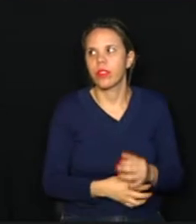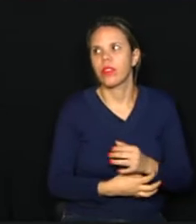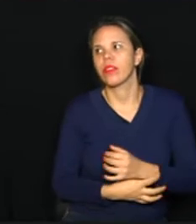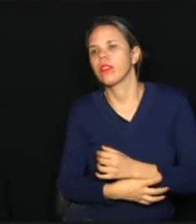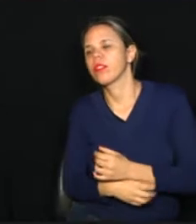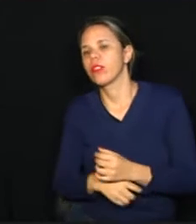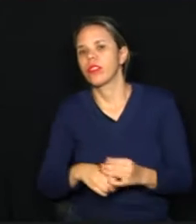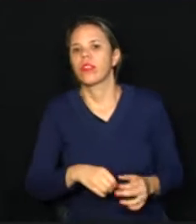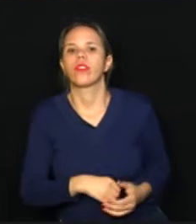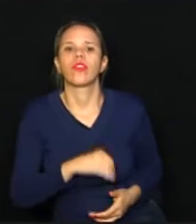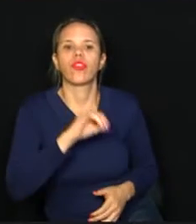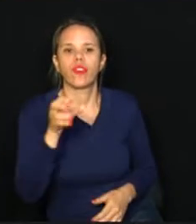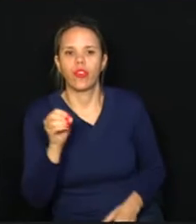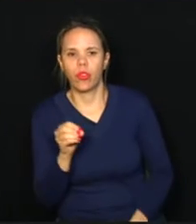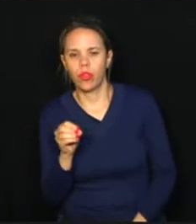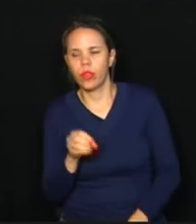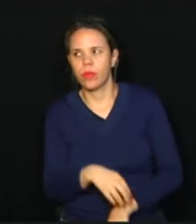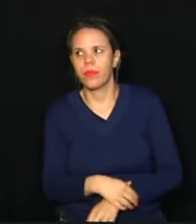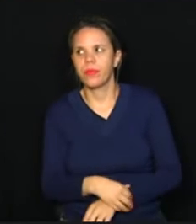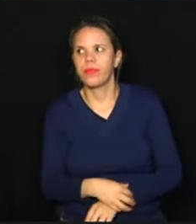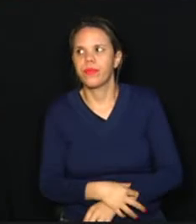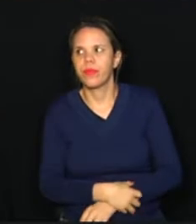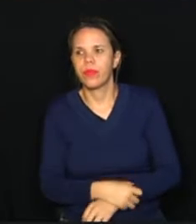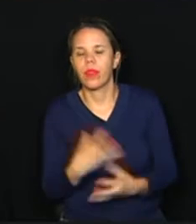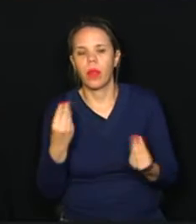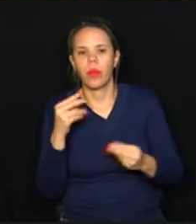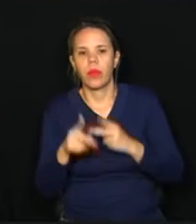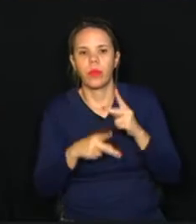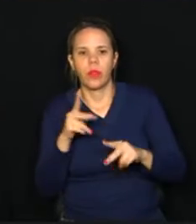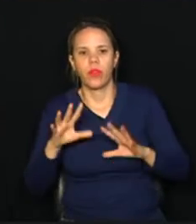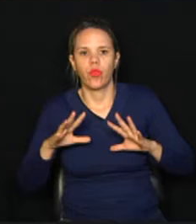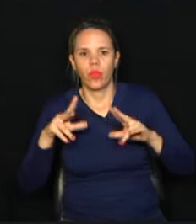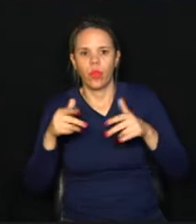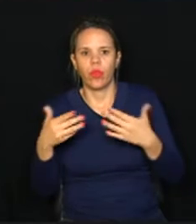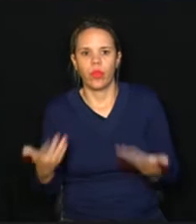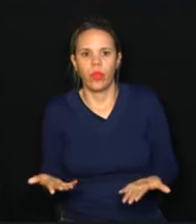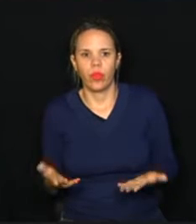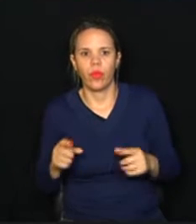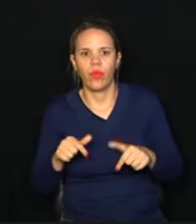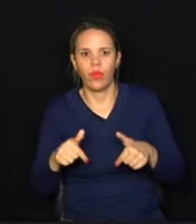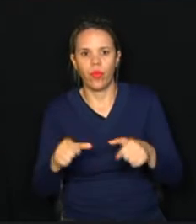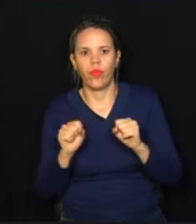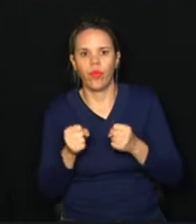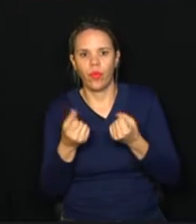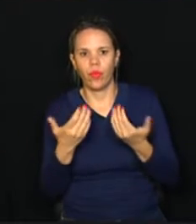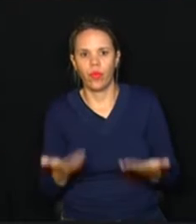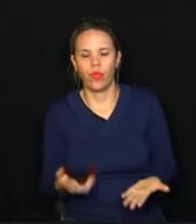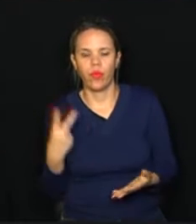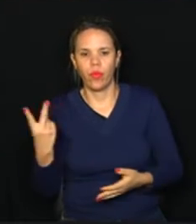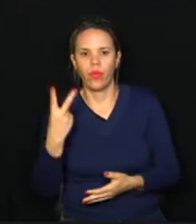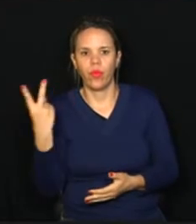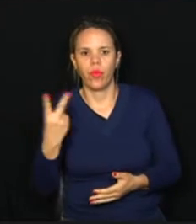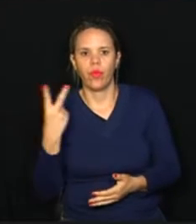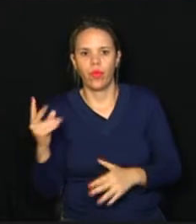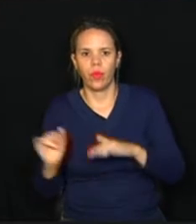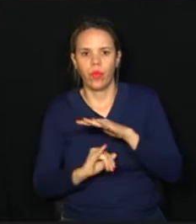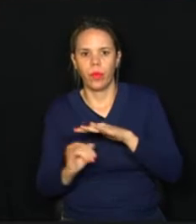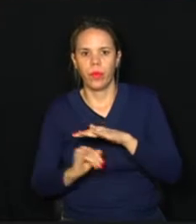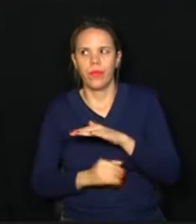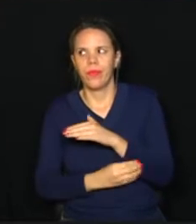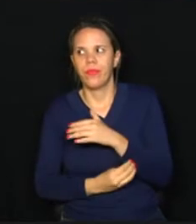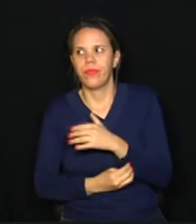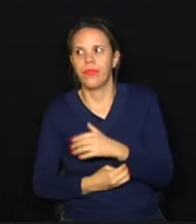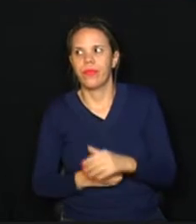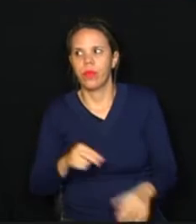João Parisi. Então, muita gente também, todos no sentido de reforçar, né, a valorização dos institutos,